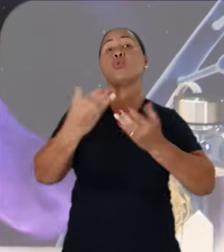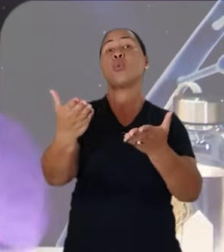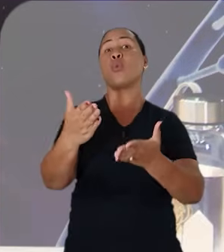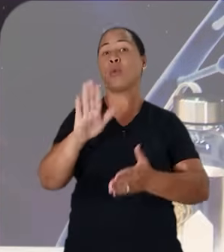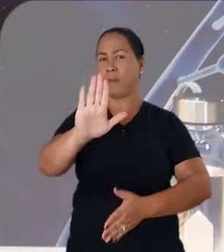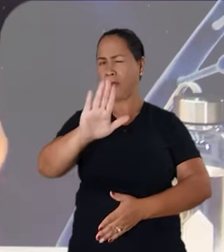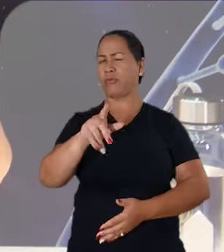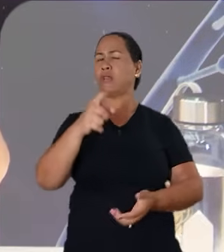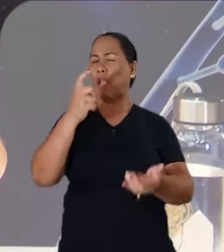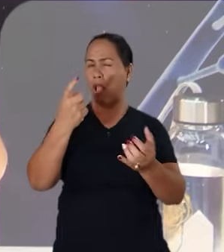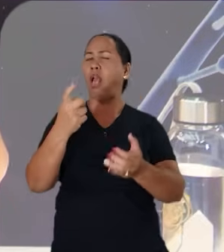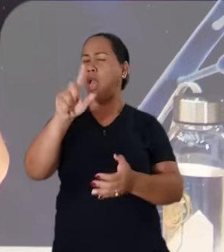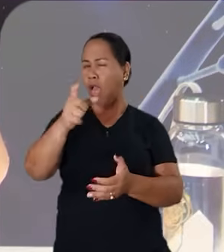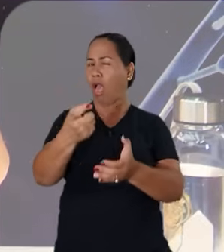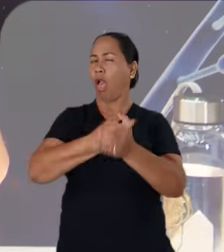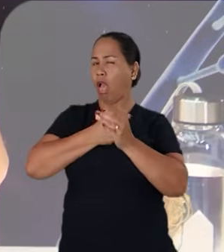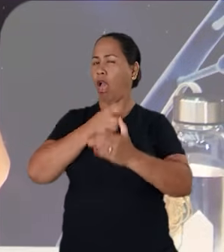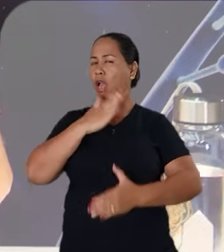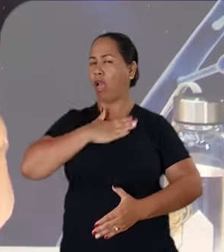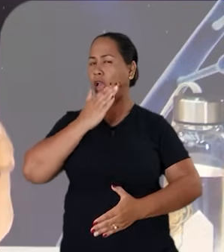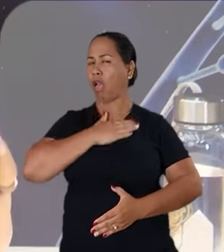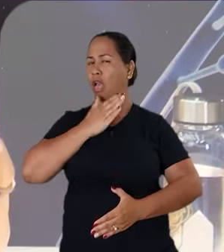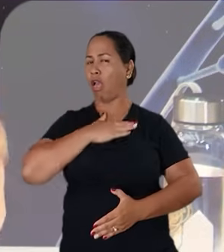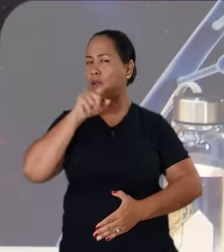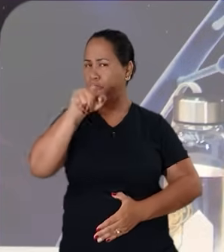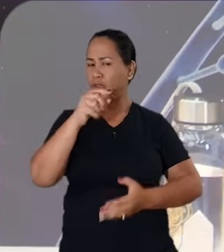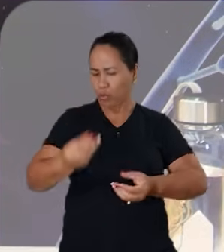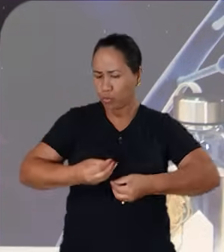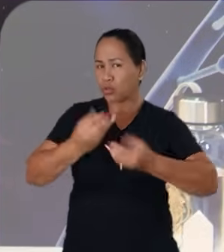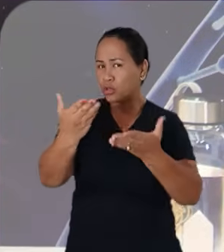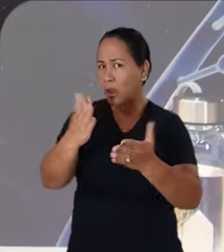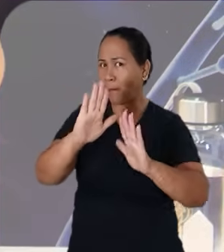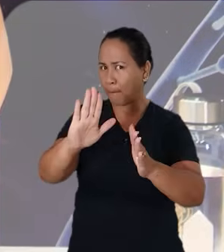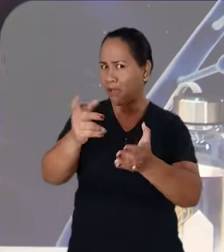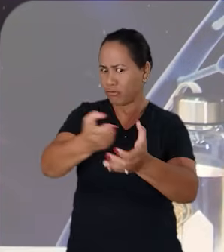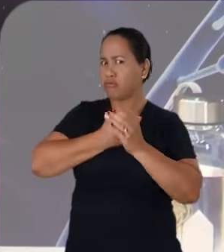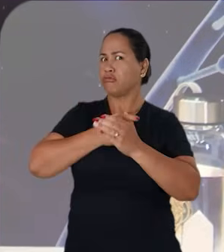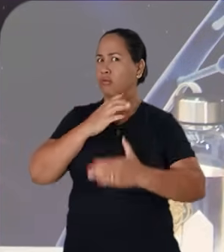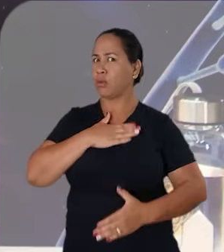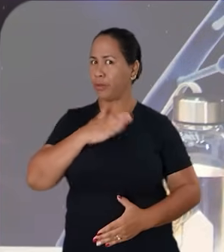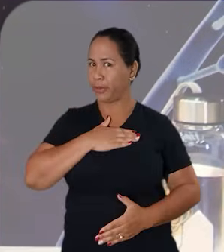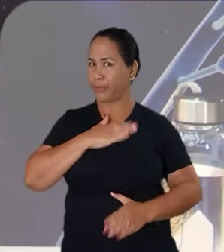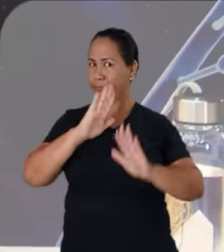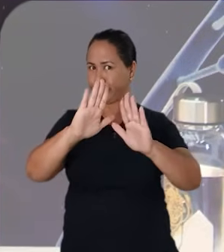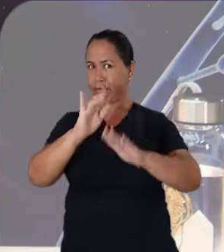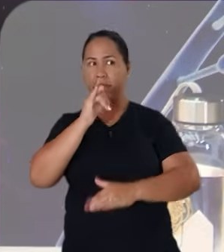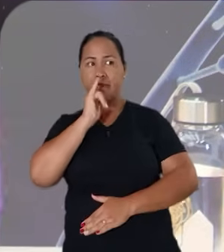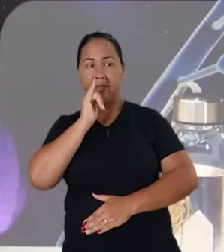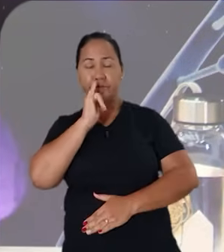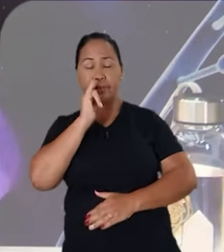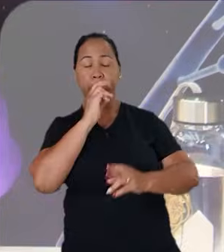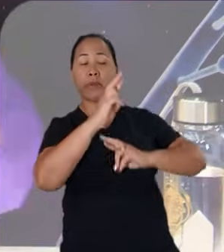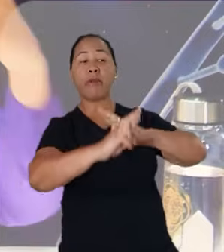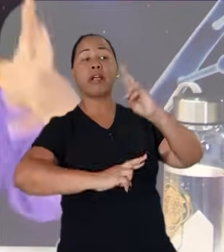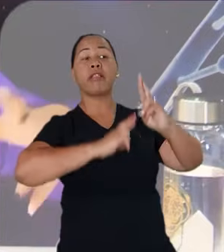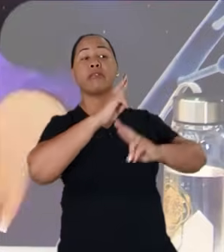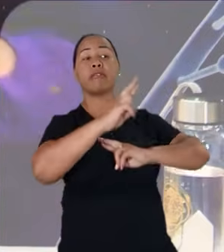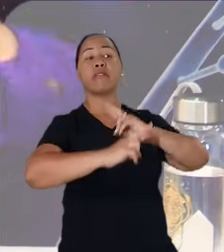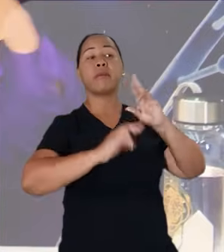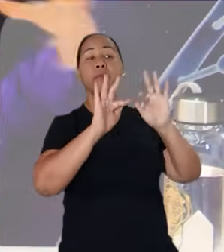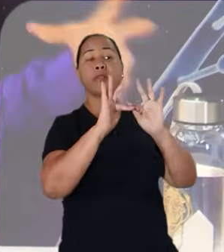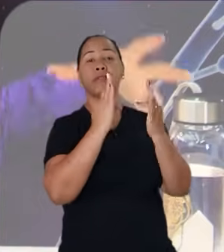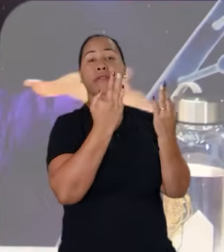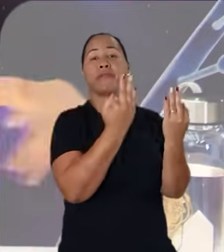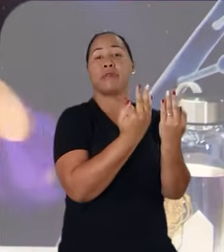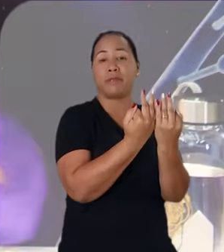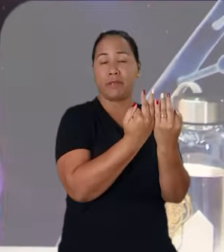Quando eu dou, mas espero algo em troca, numa situação familiar, numa